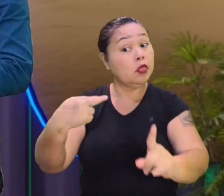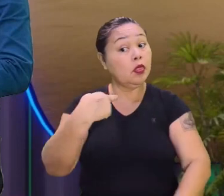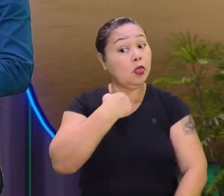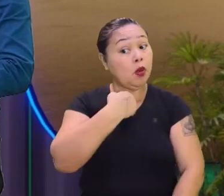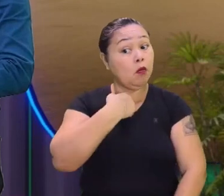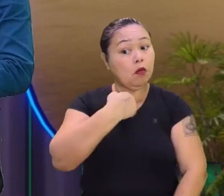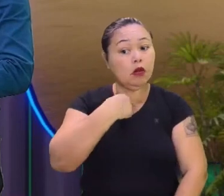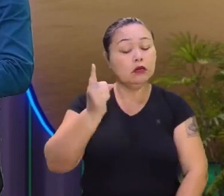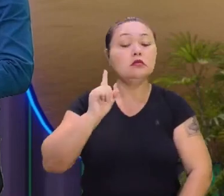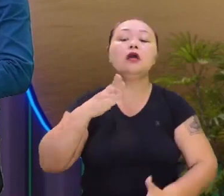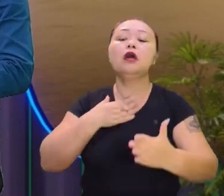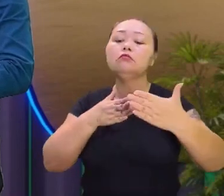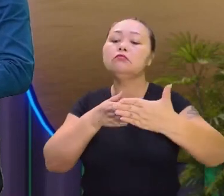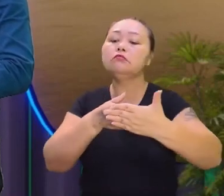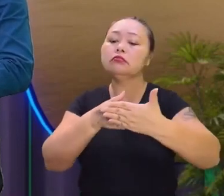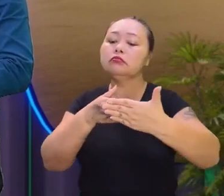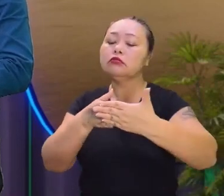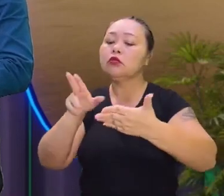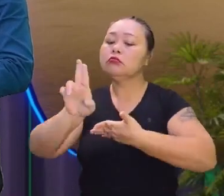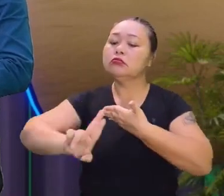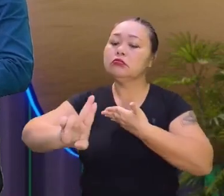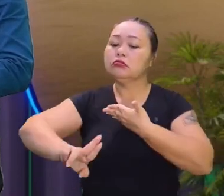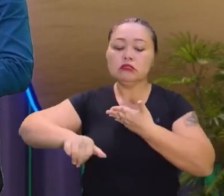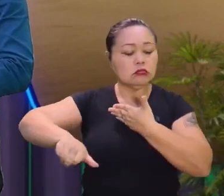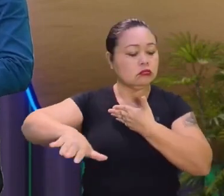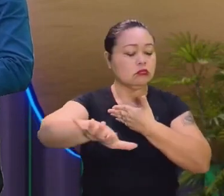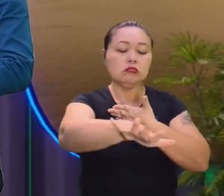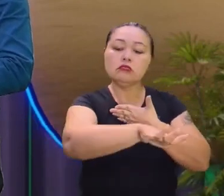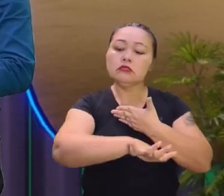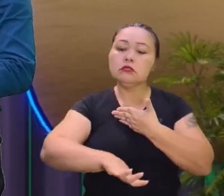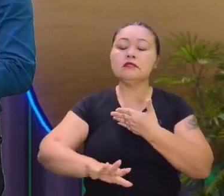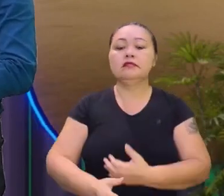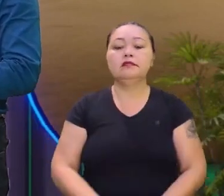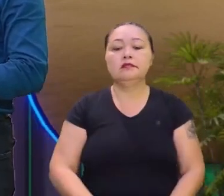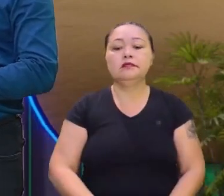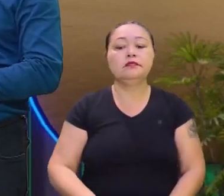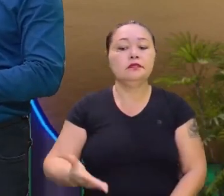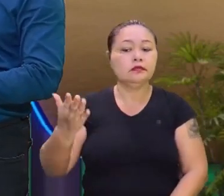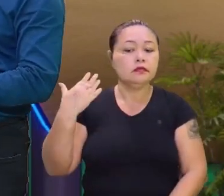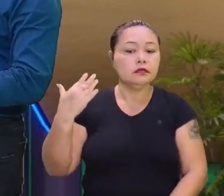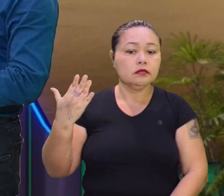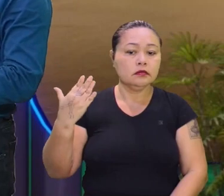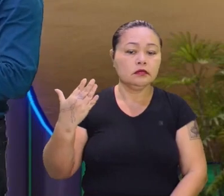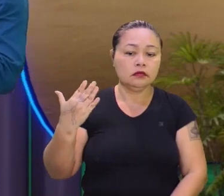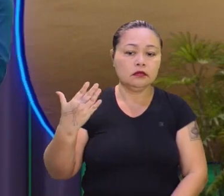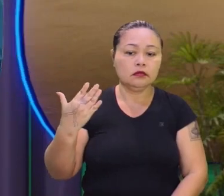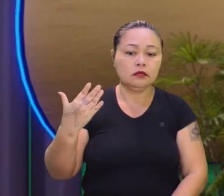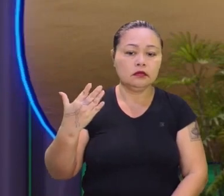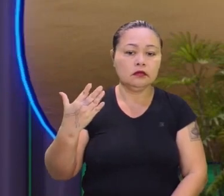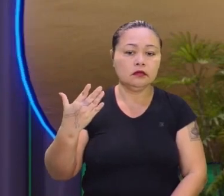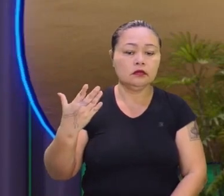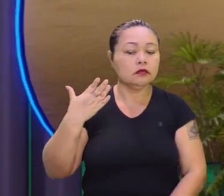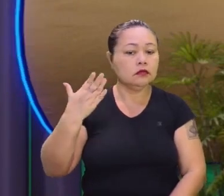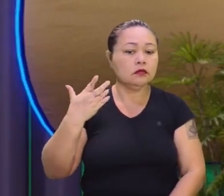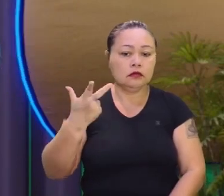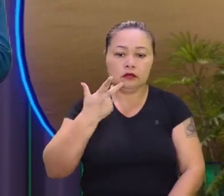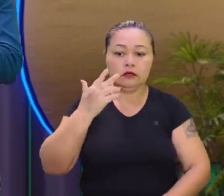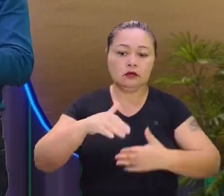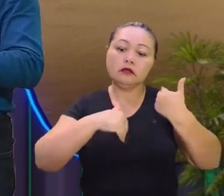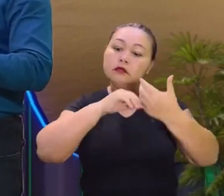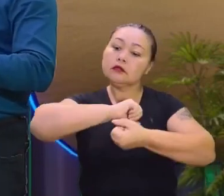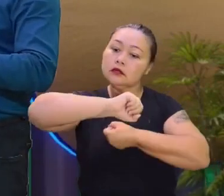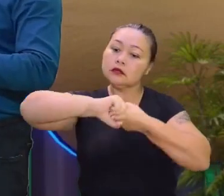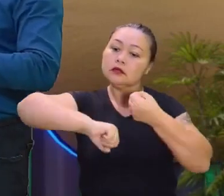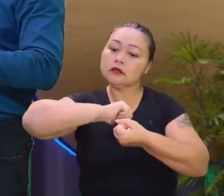uma limitação naquele uso daquele determinado espaço. Antigamente, Rogério, só para, ainda falando de